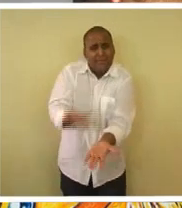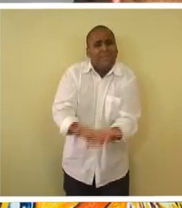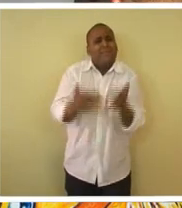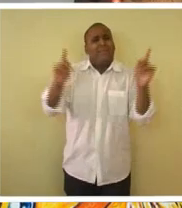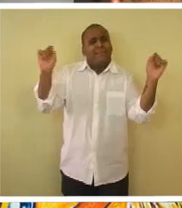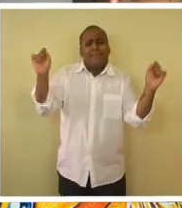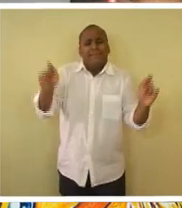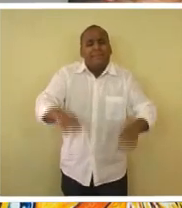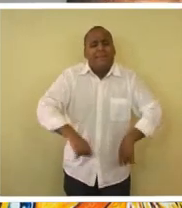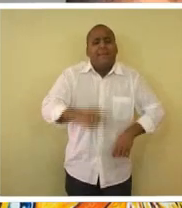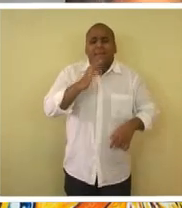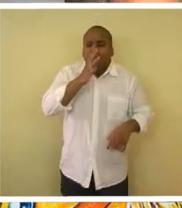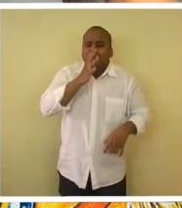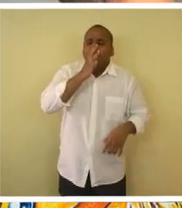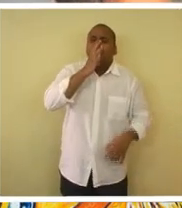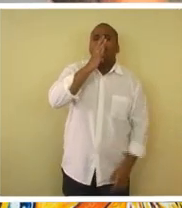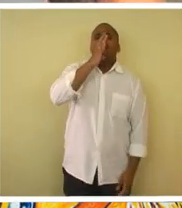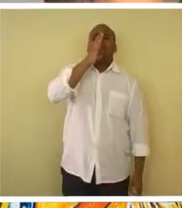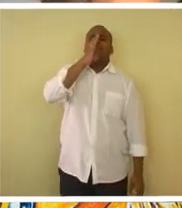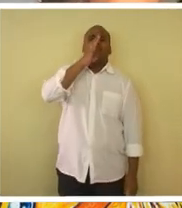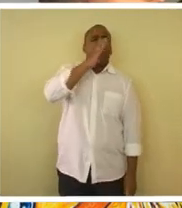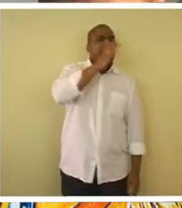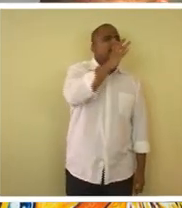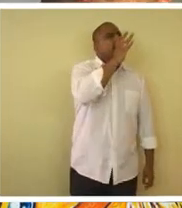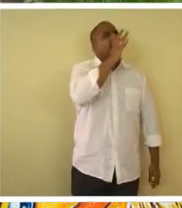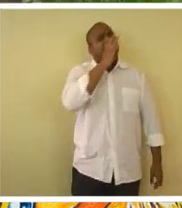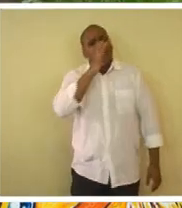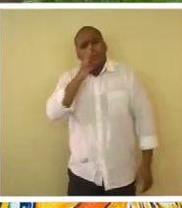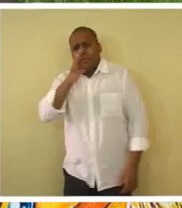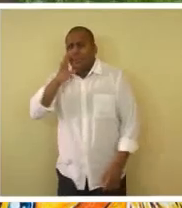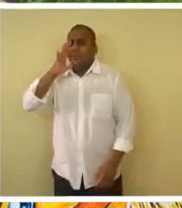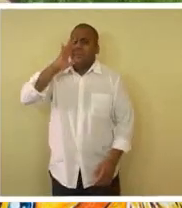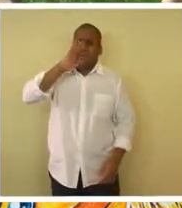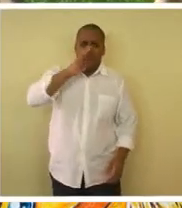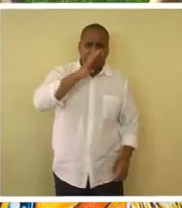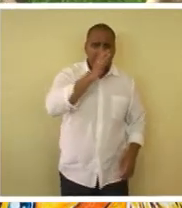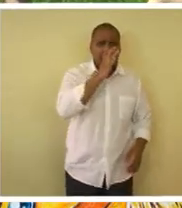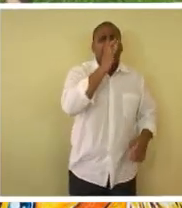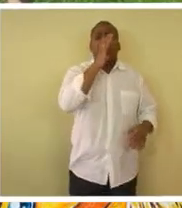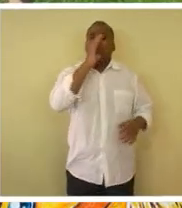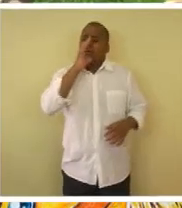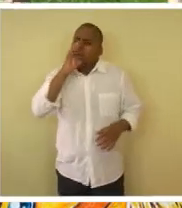A paz Capaz Certamente de